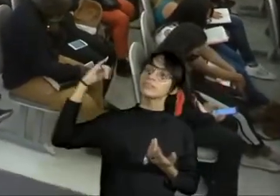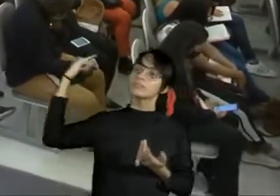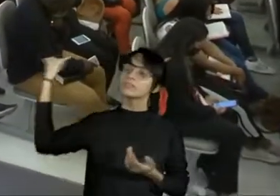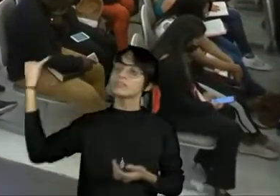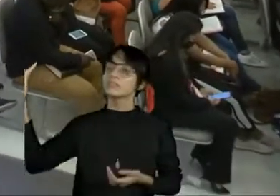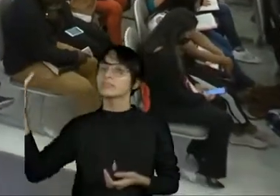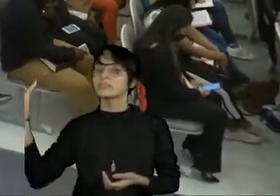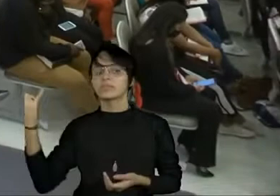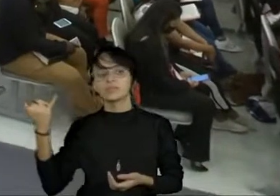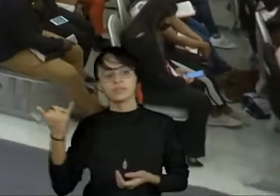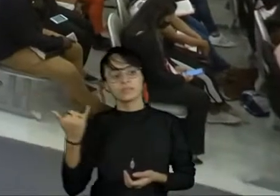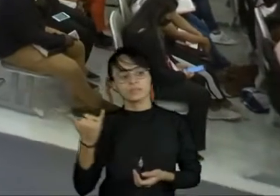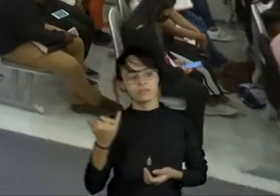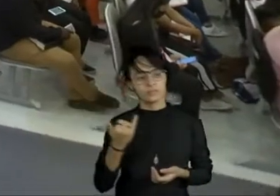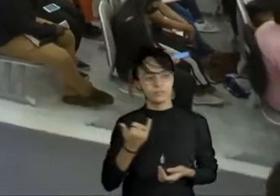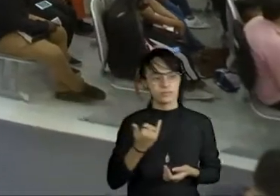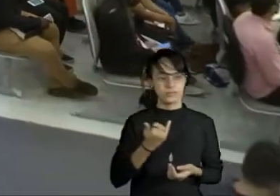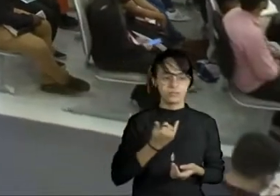fala